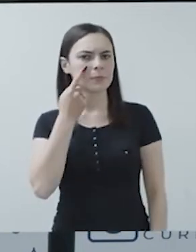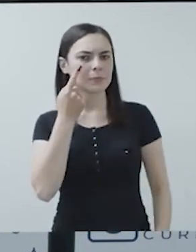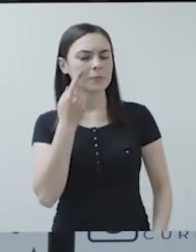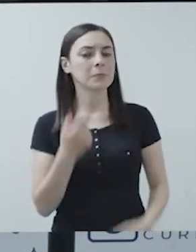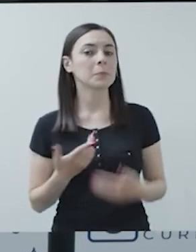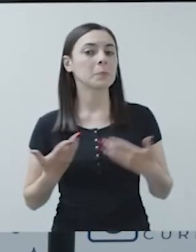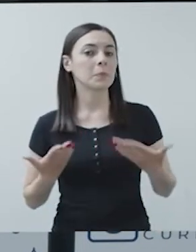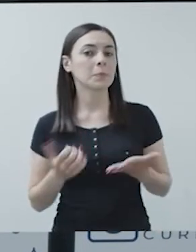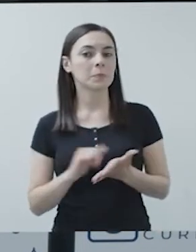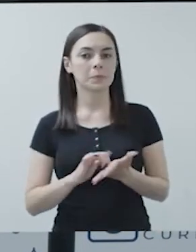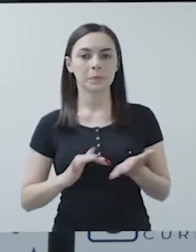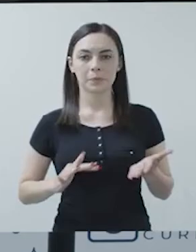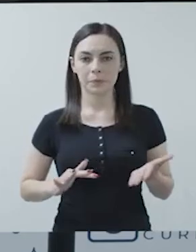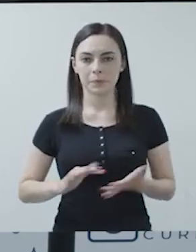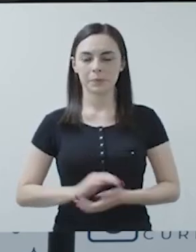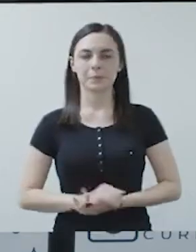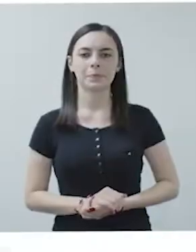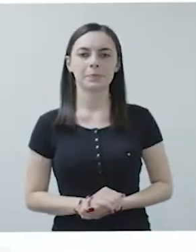ser a atividade?